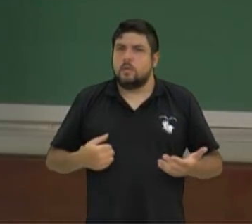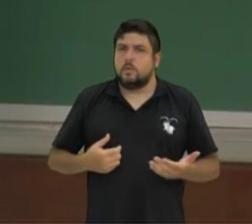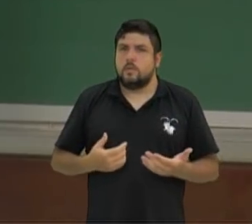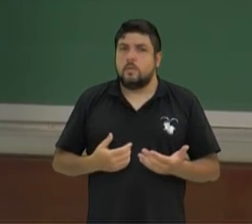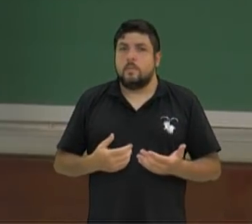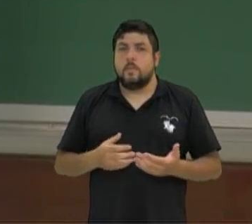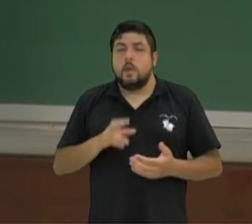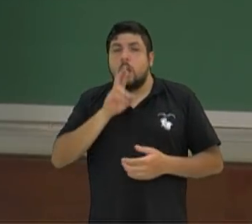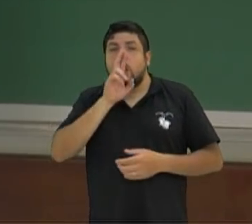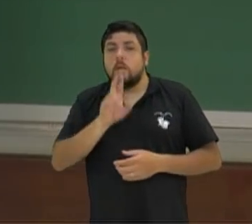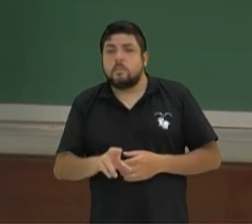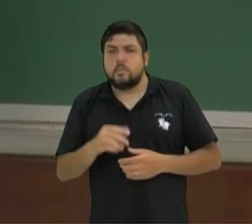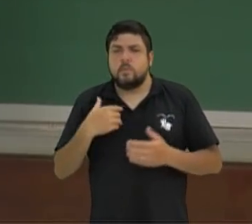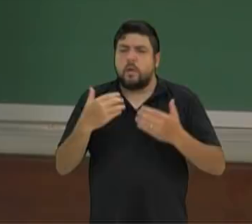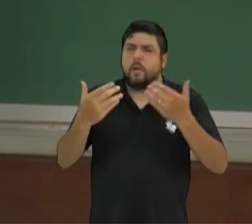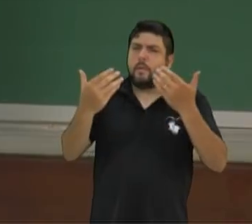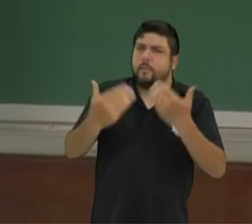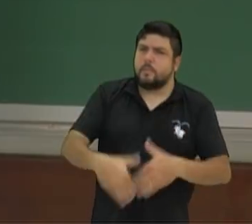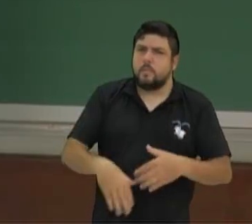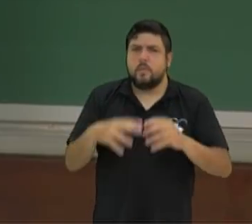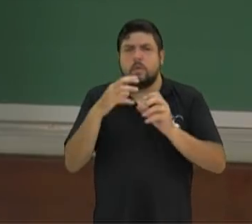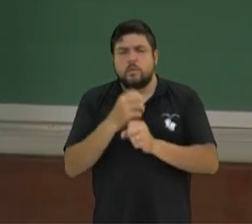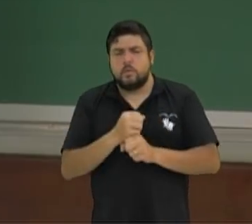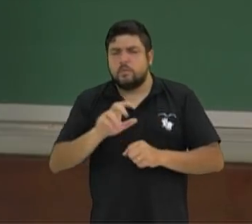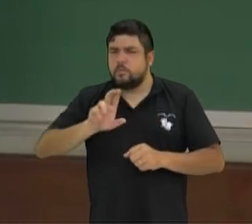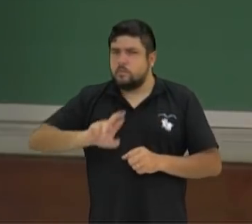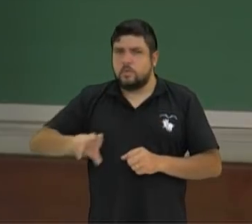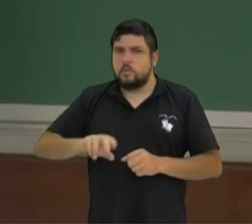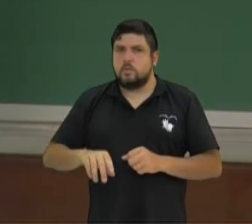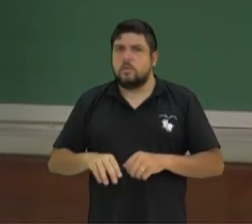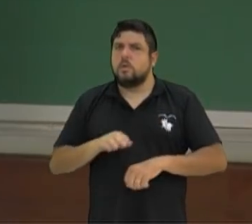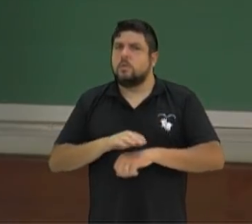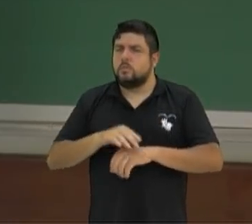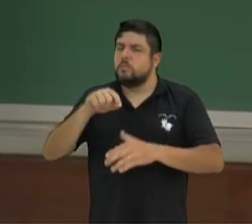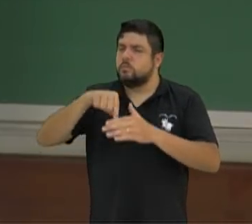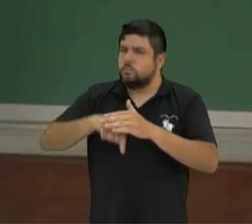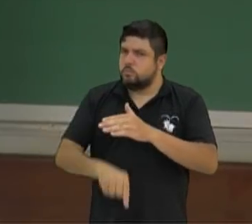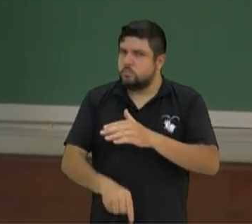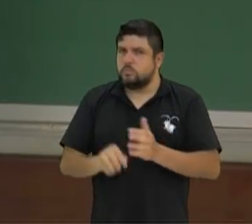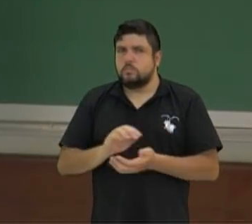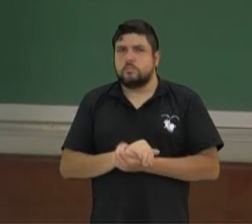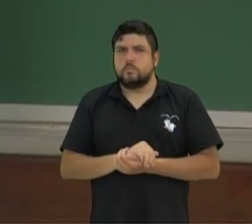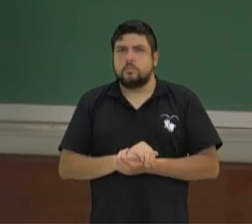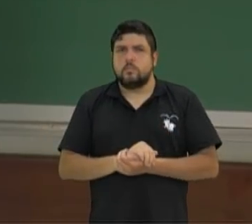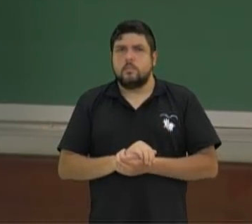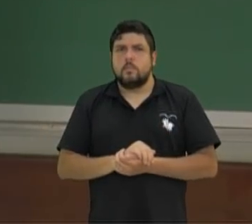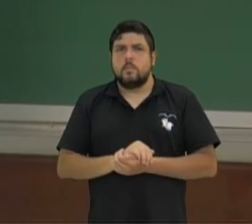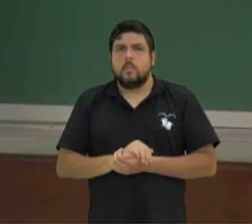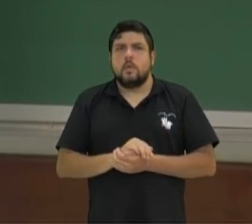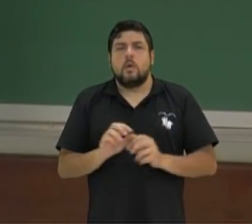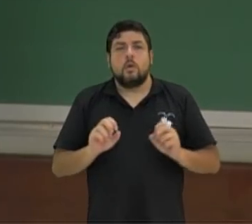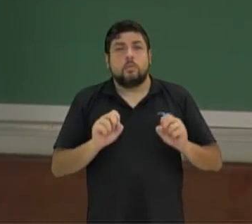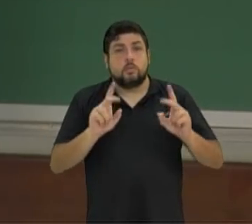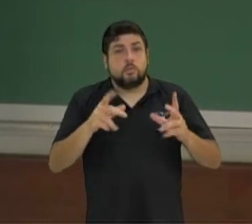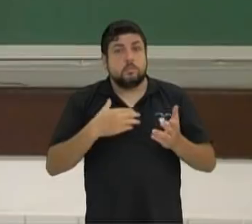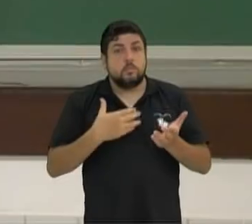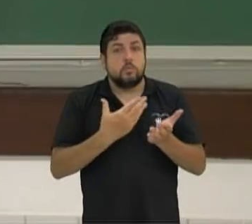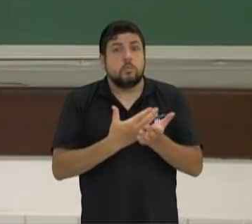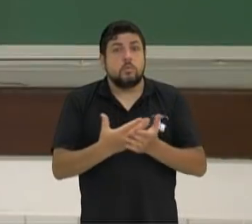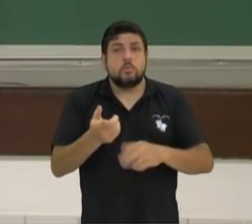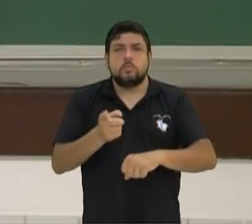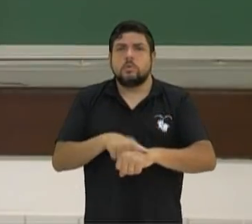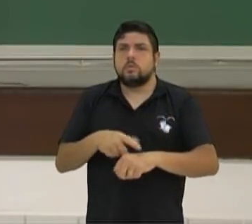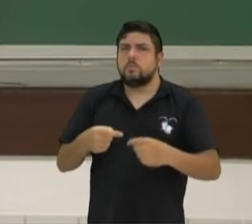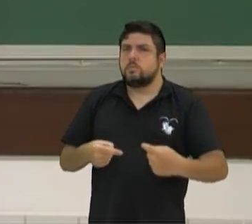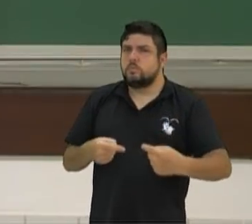cai na prova, porque vale nota, não é nada disso. É muito mais profunda. Bom, vamos começar logo de cara com um